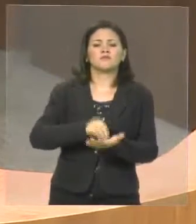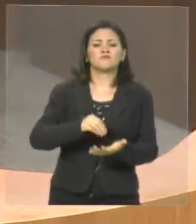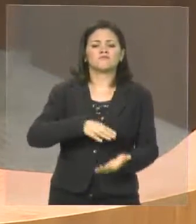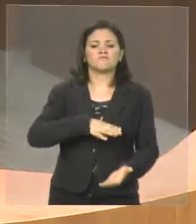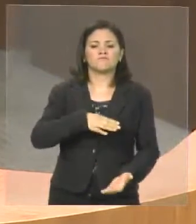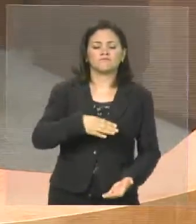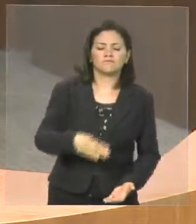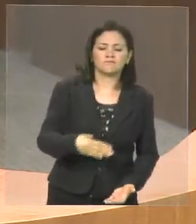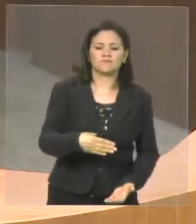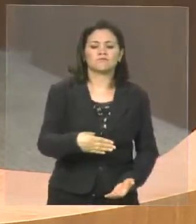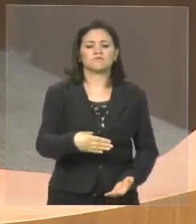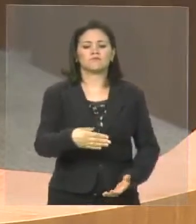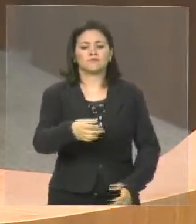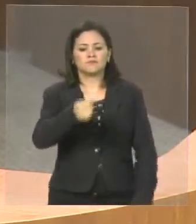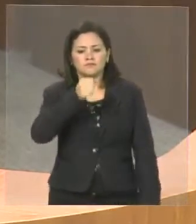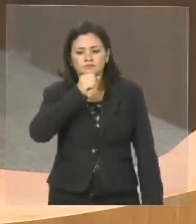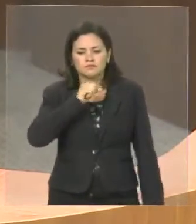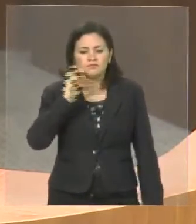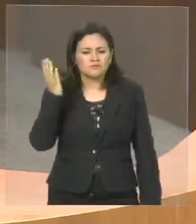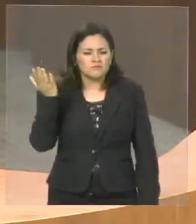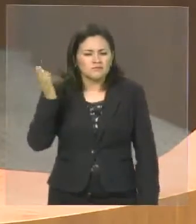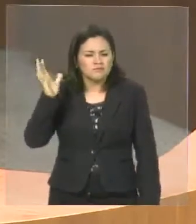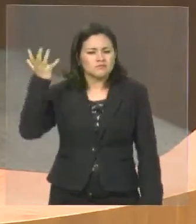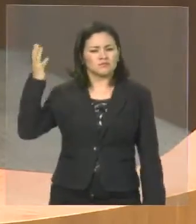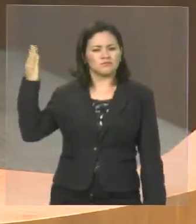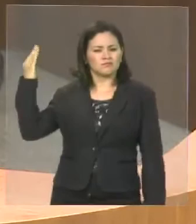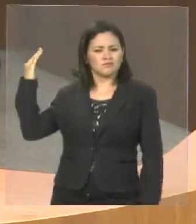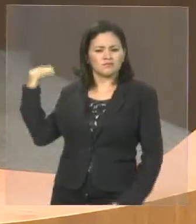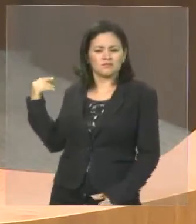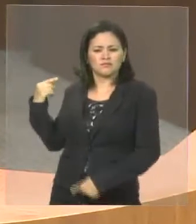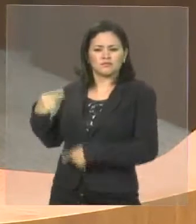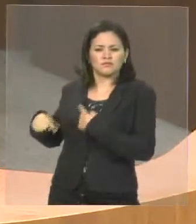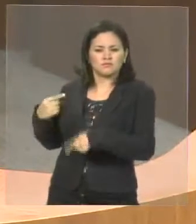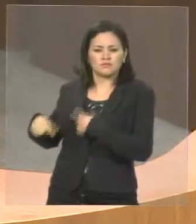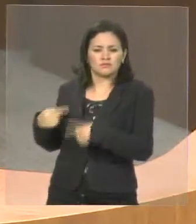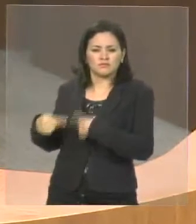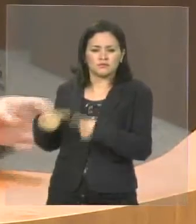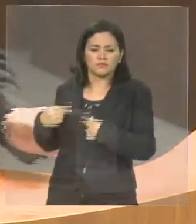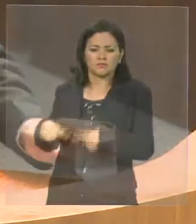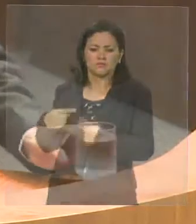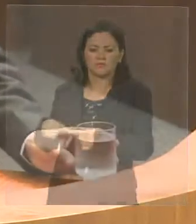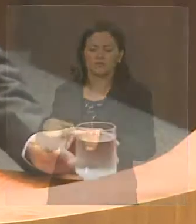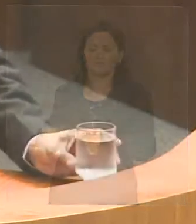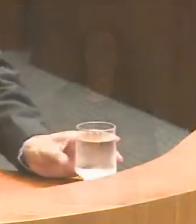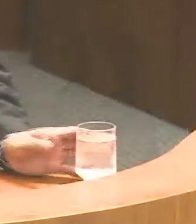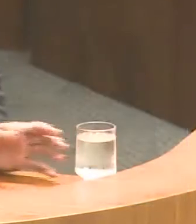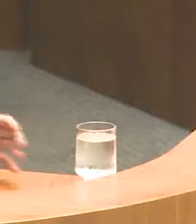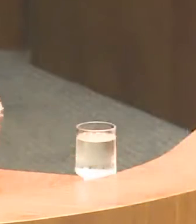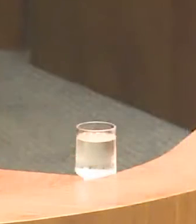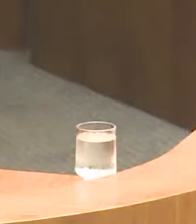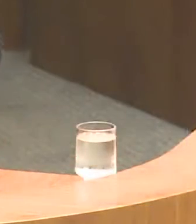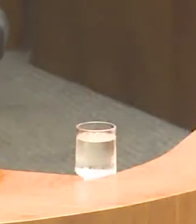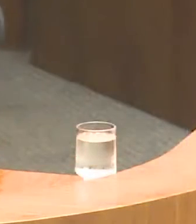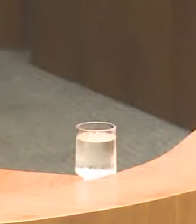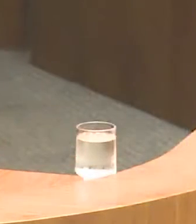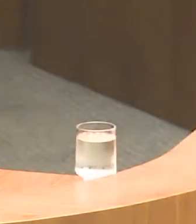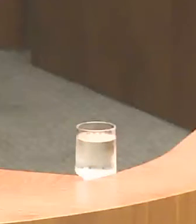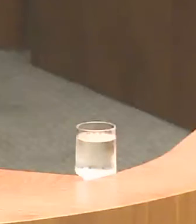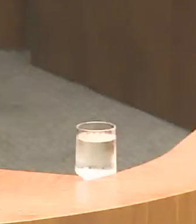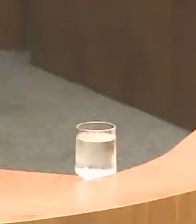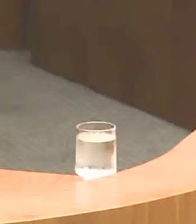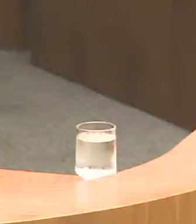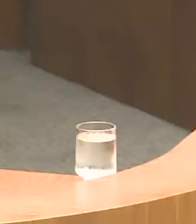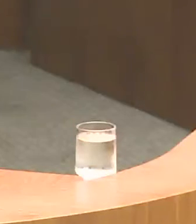velha prática política. Da velha prática política tão condenada. Senhoras e senhores, quem está